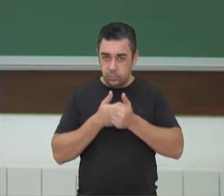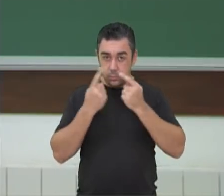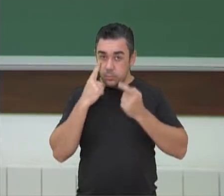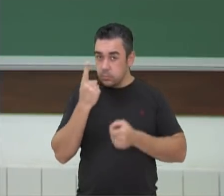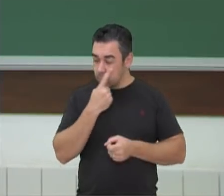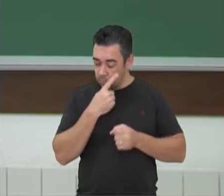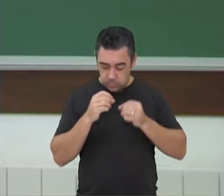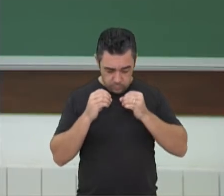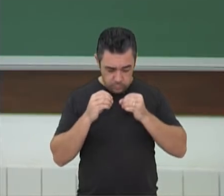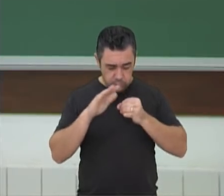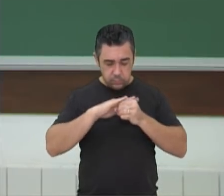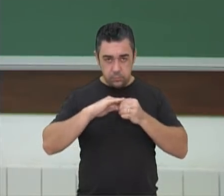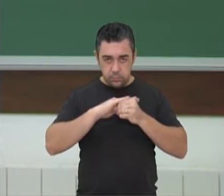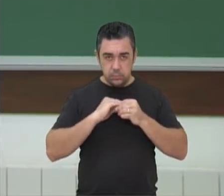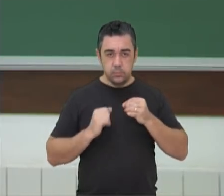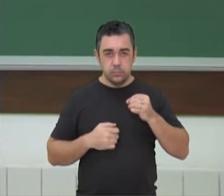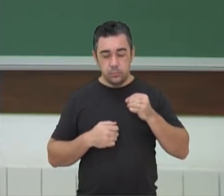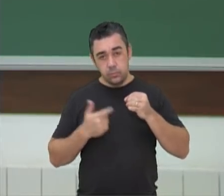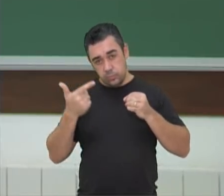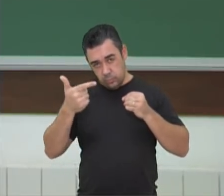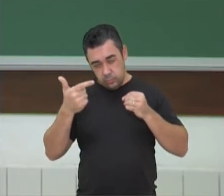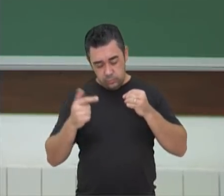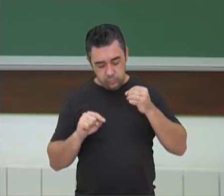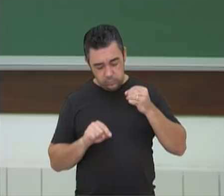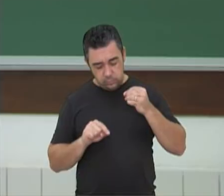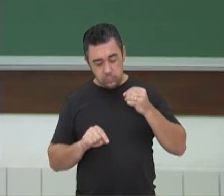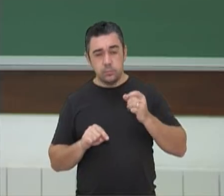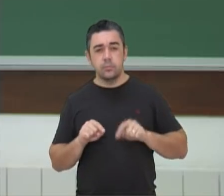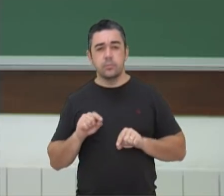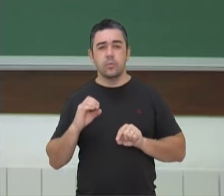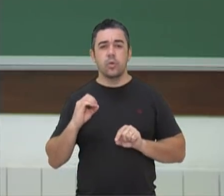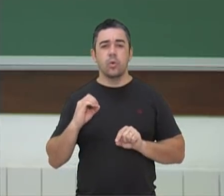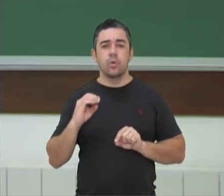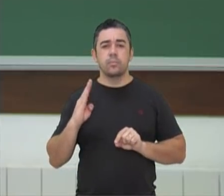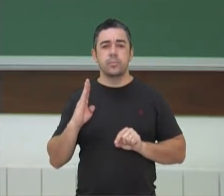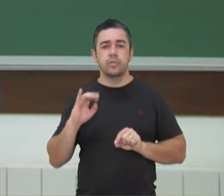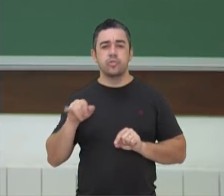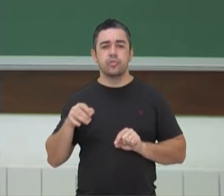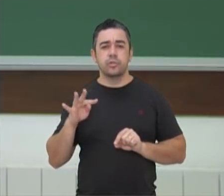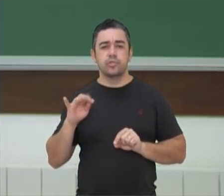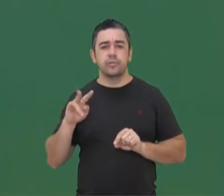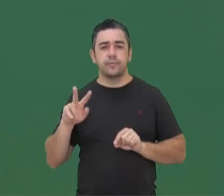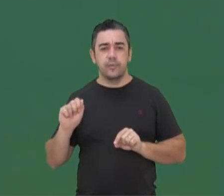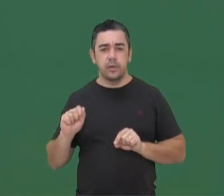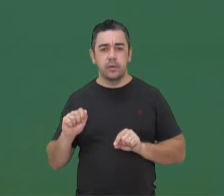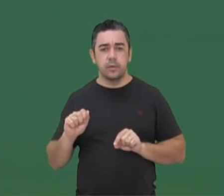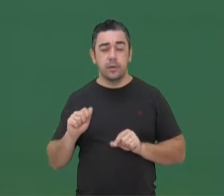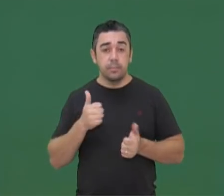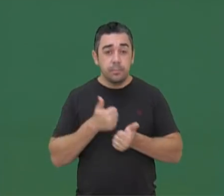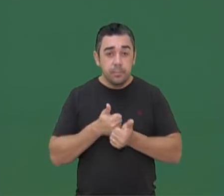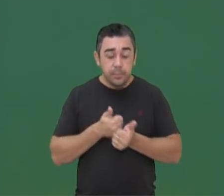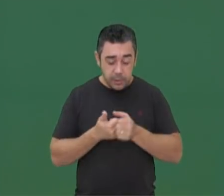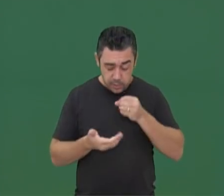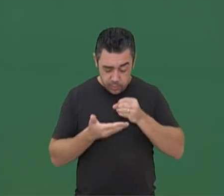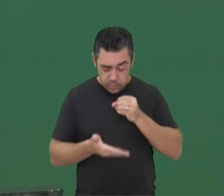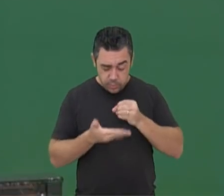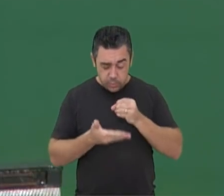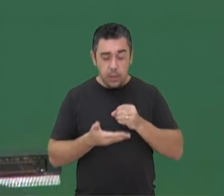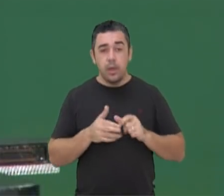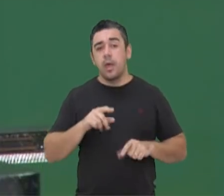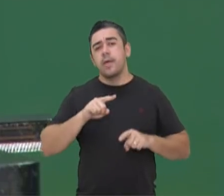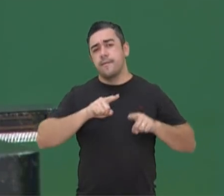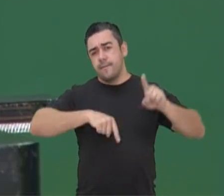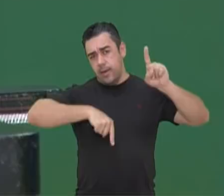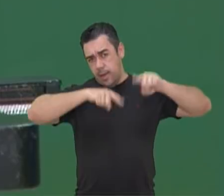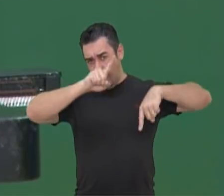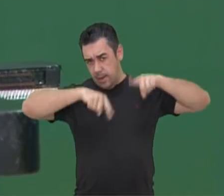nossos olhos, e com o número 2 são as lentes objetivas. Claro que varia de microscópio para